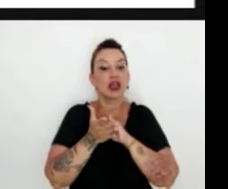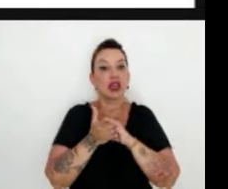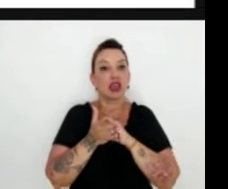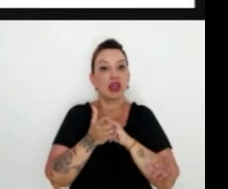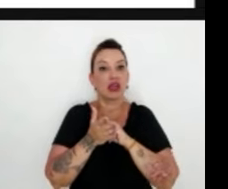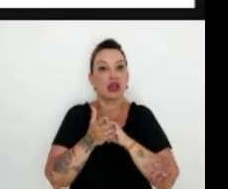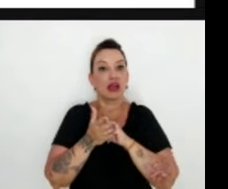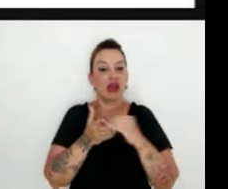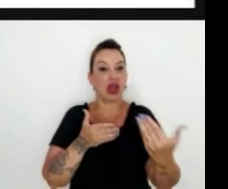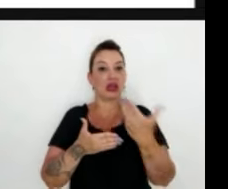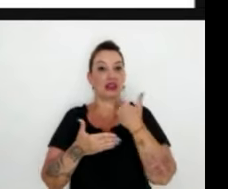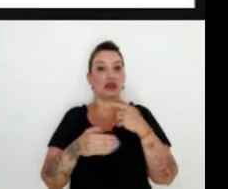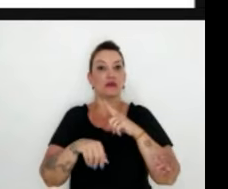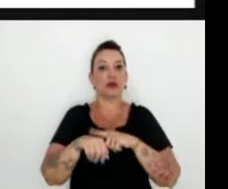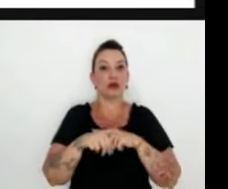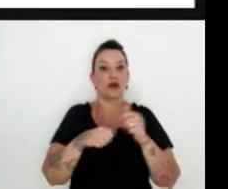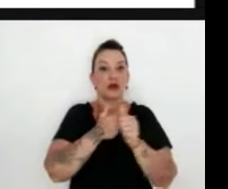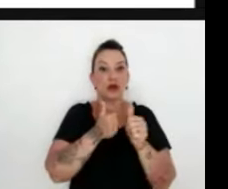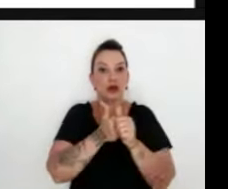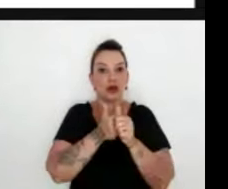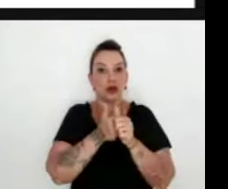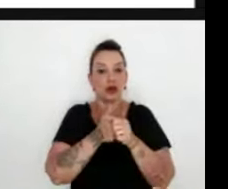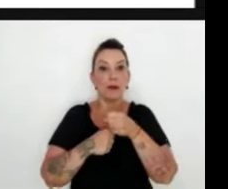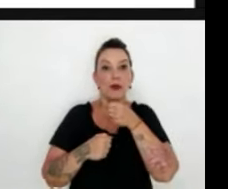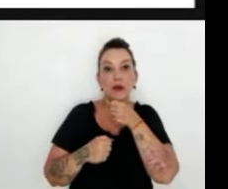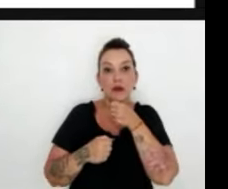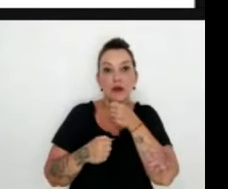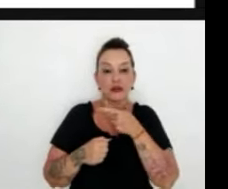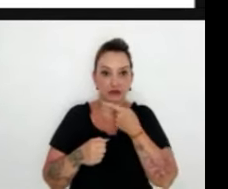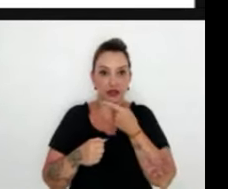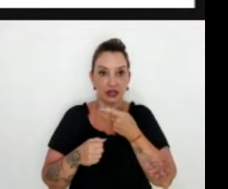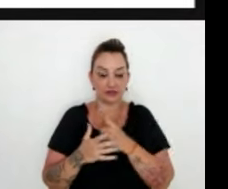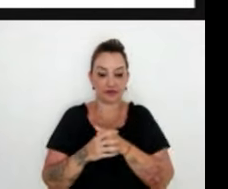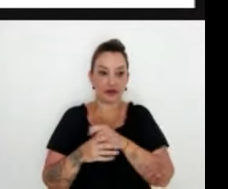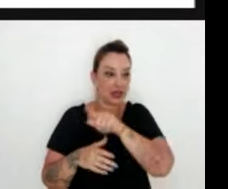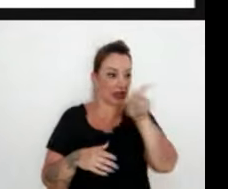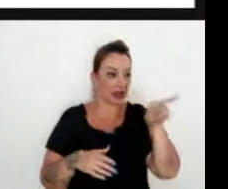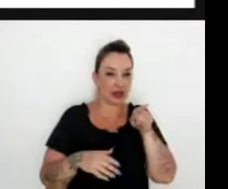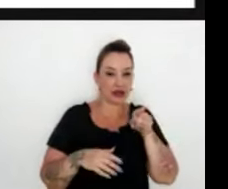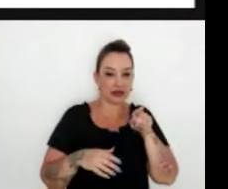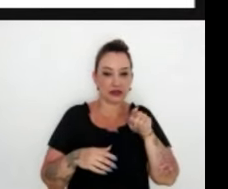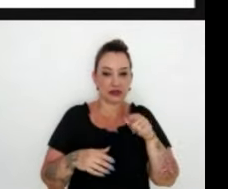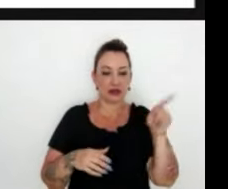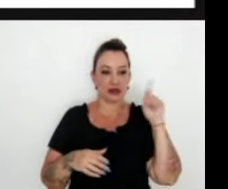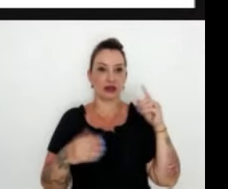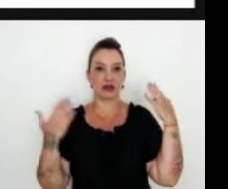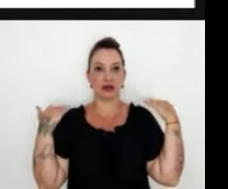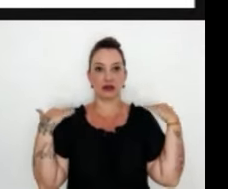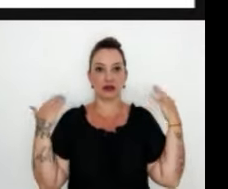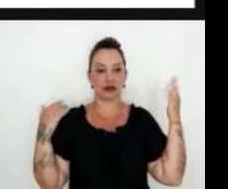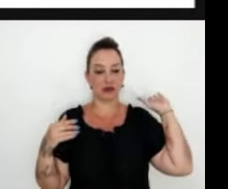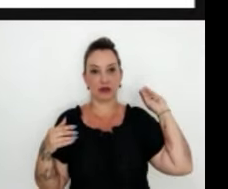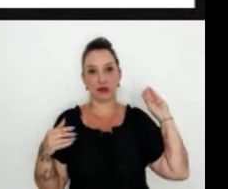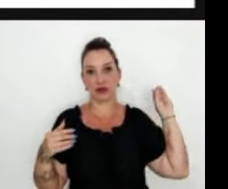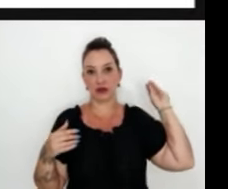nos momentos em que ela se aproximava do microfone para falar. E eles se postavam atrás do corpo dela e começavam a